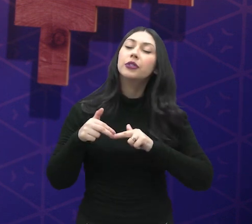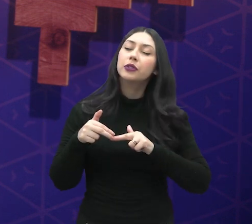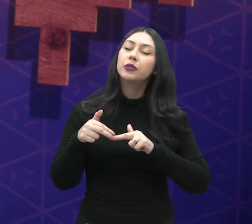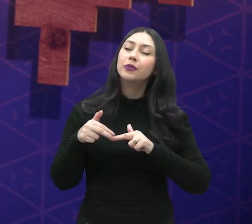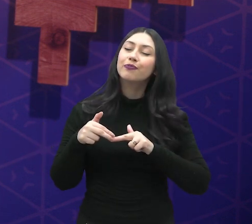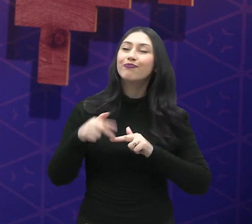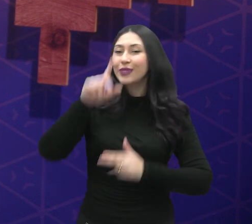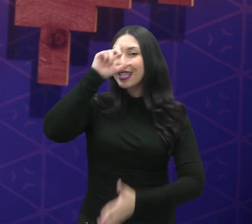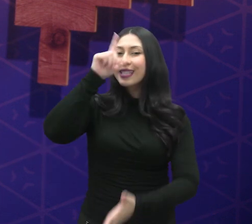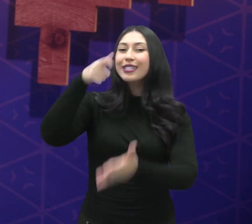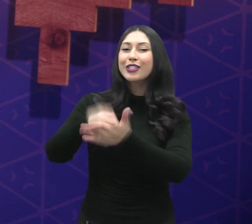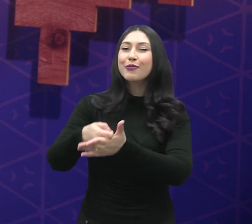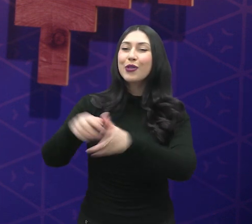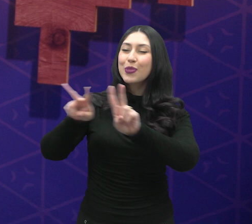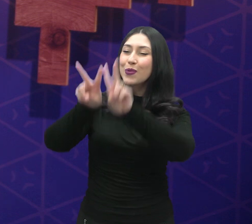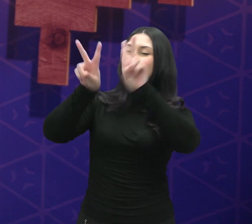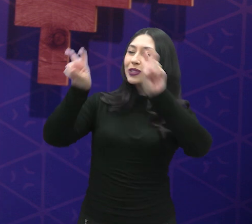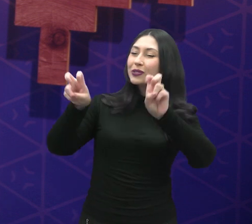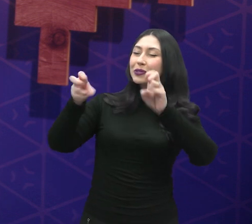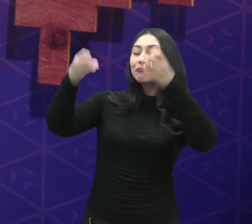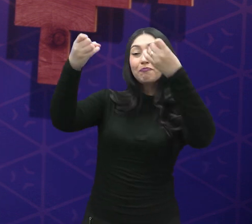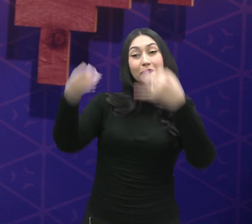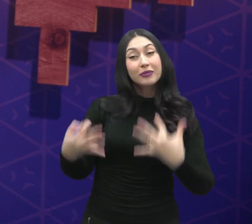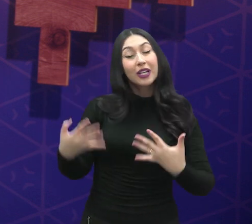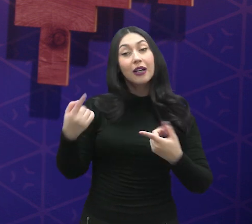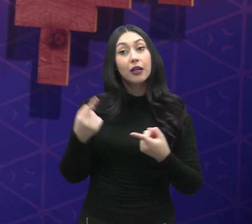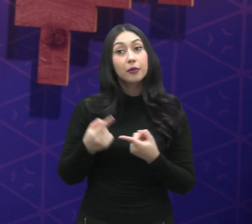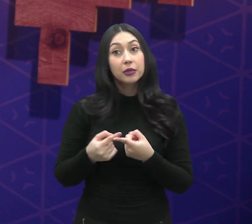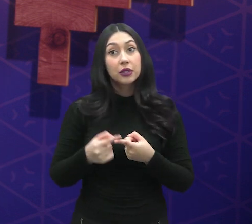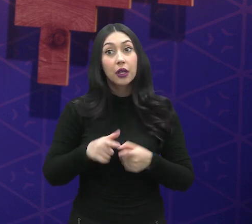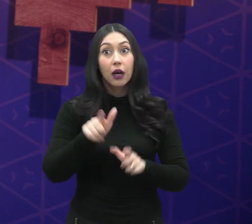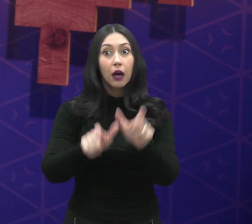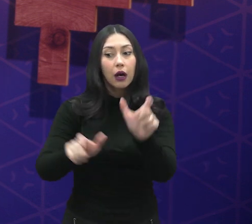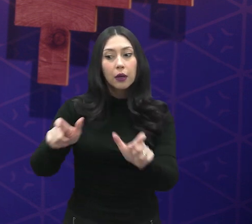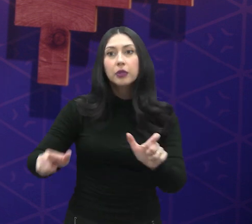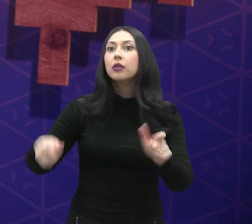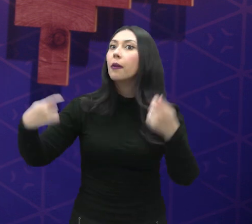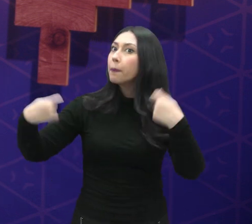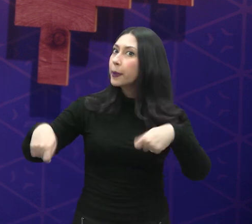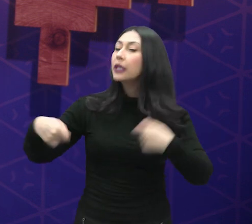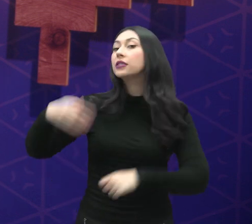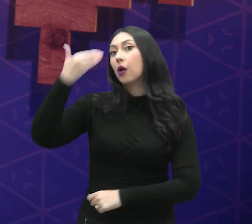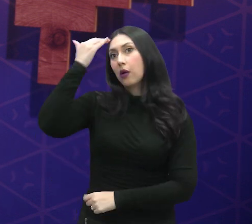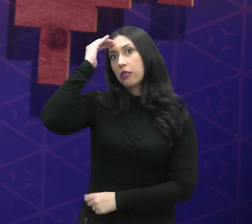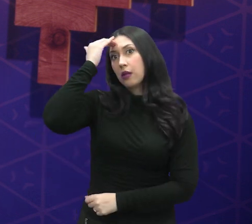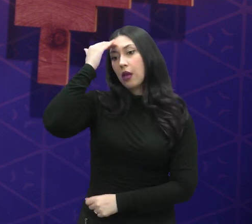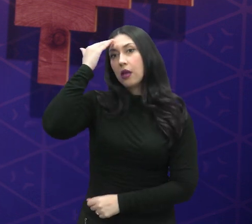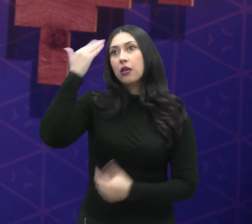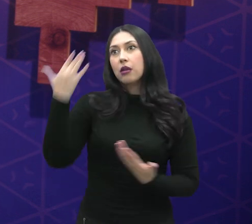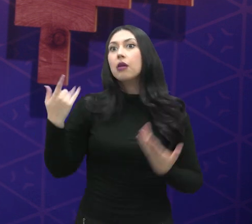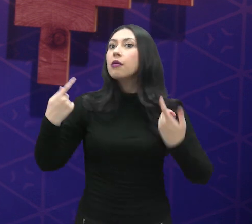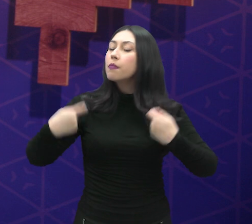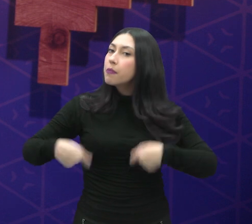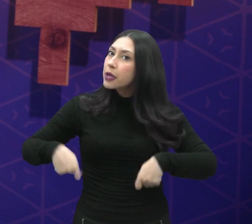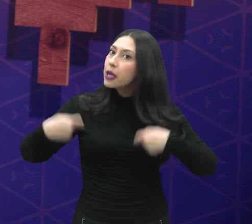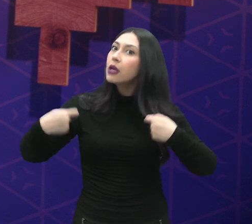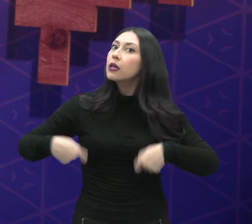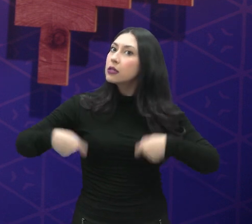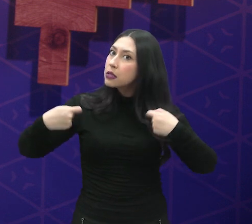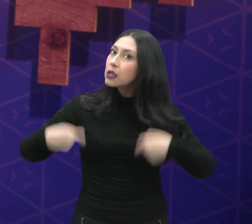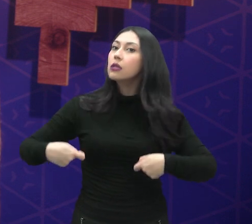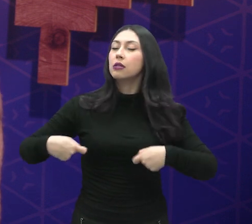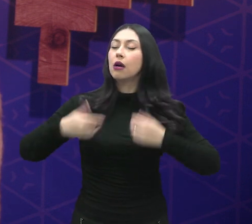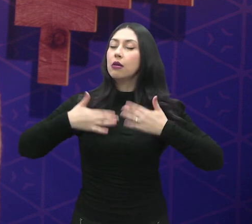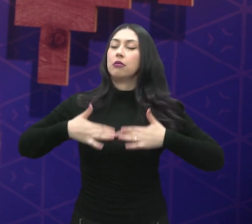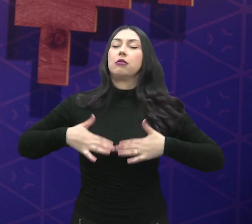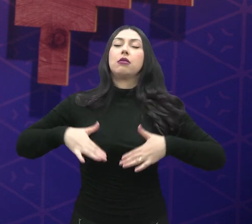é por isso que a gente resolveu trazer esse tema, porque as pessoas precisam entender a necessidade de ter um